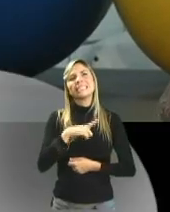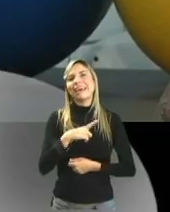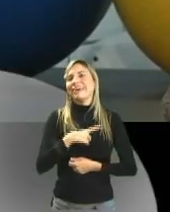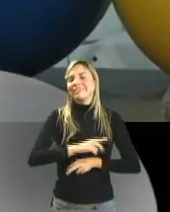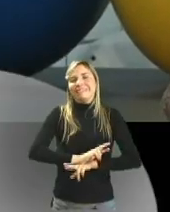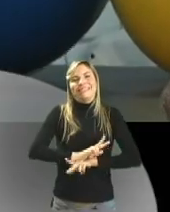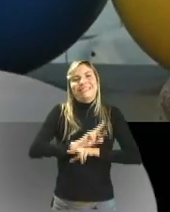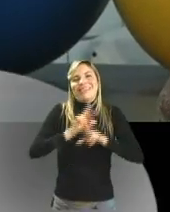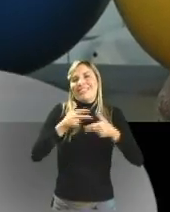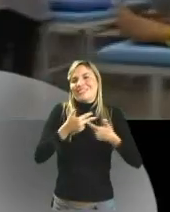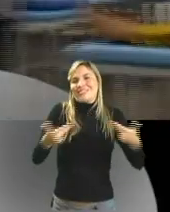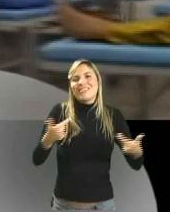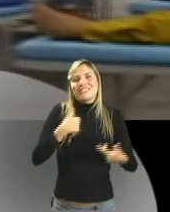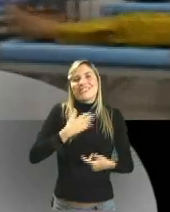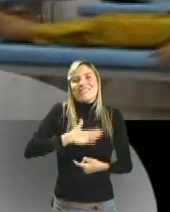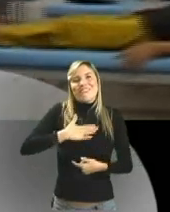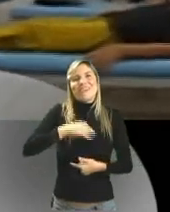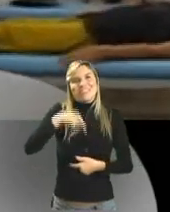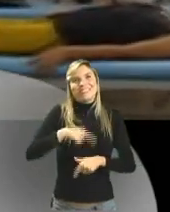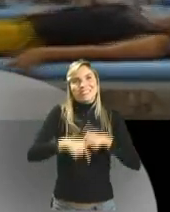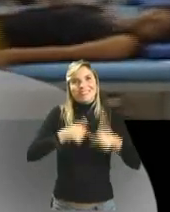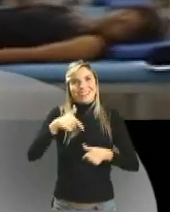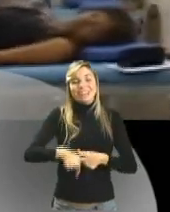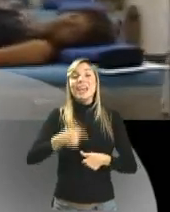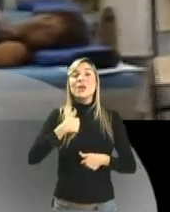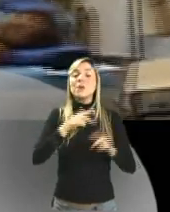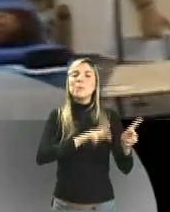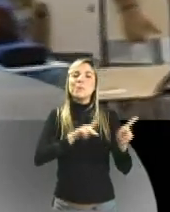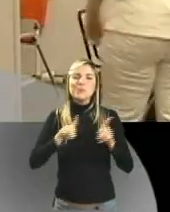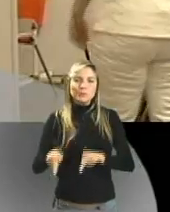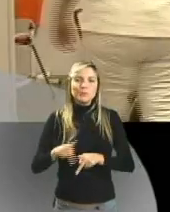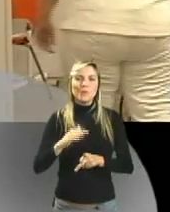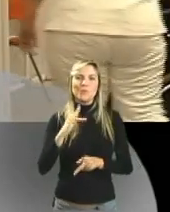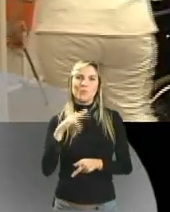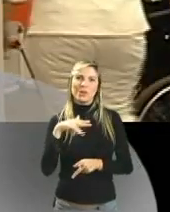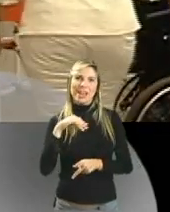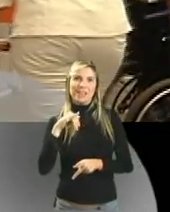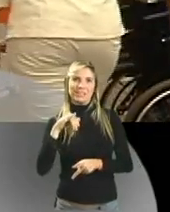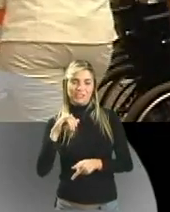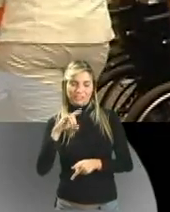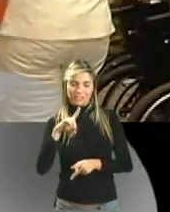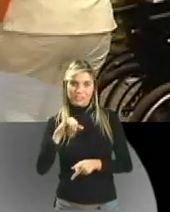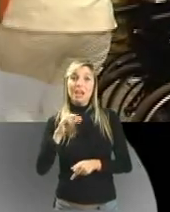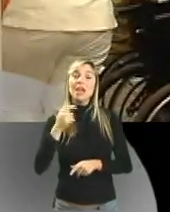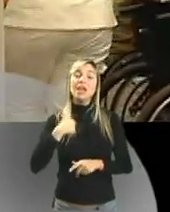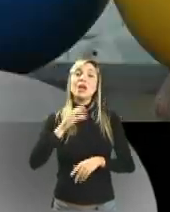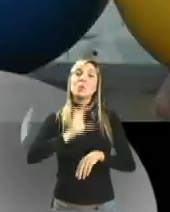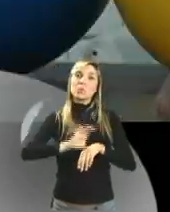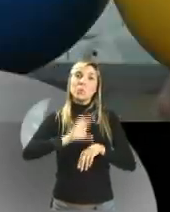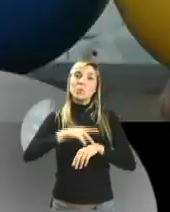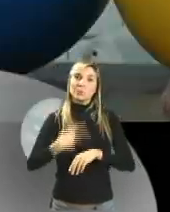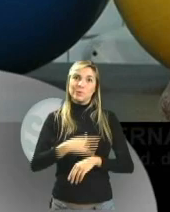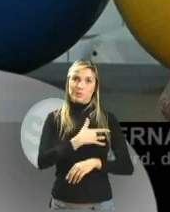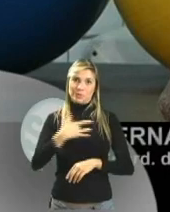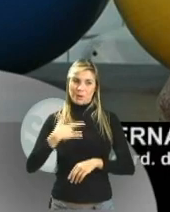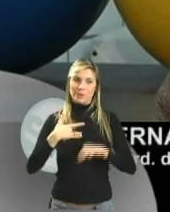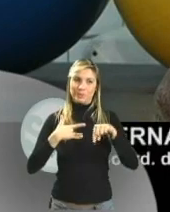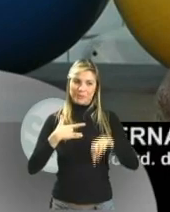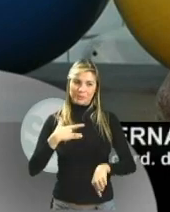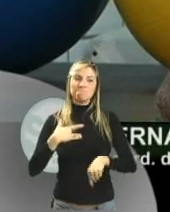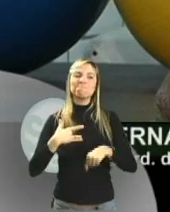Muitos motivos para ser FUNEDMEM. Um deles é ser docente nos cursos de saúde da